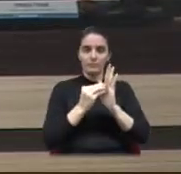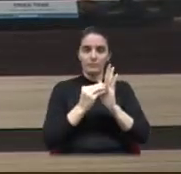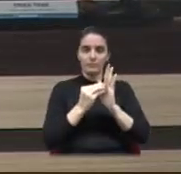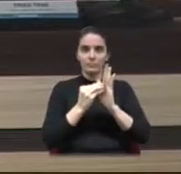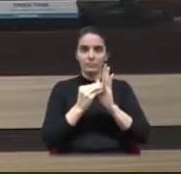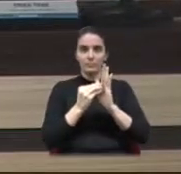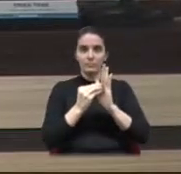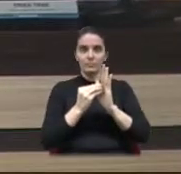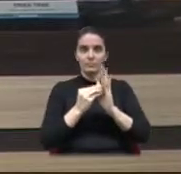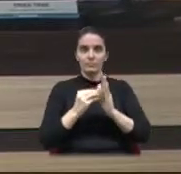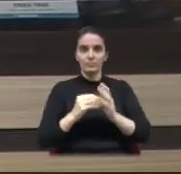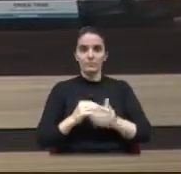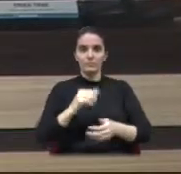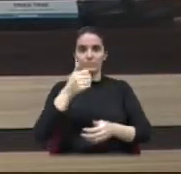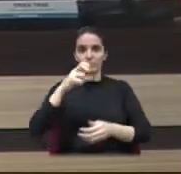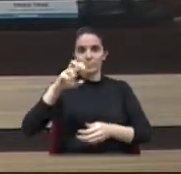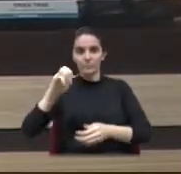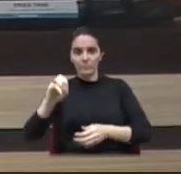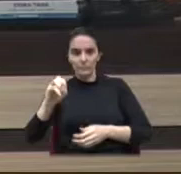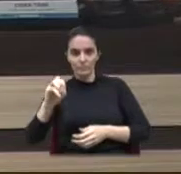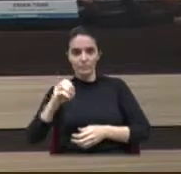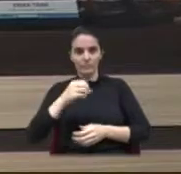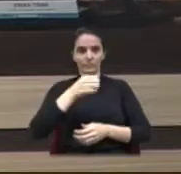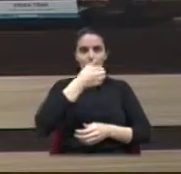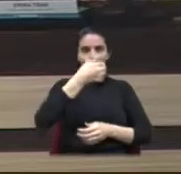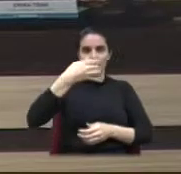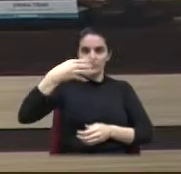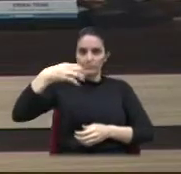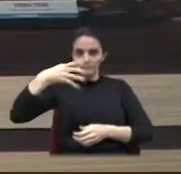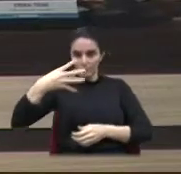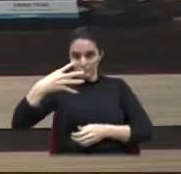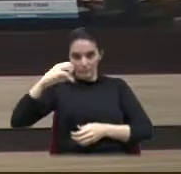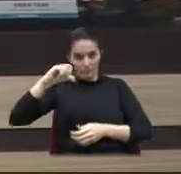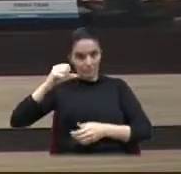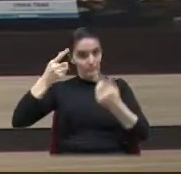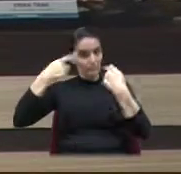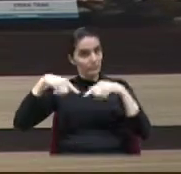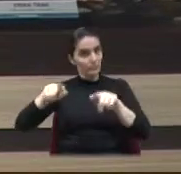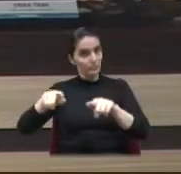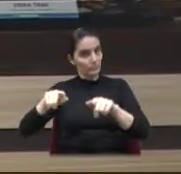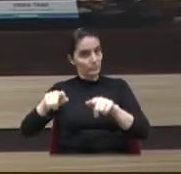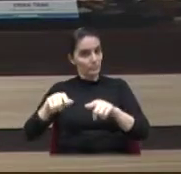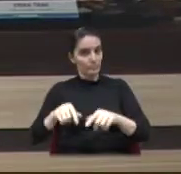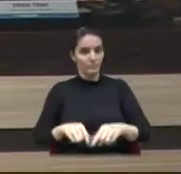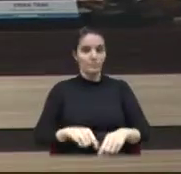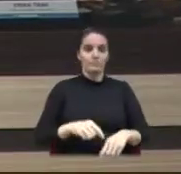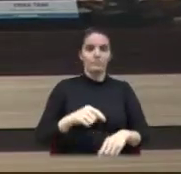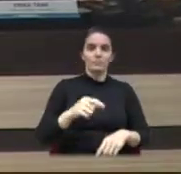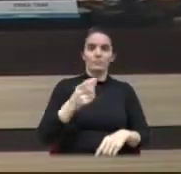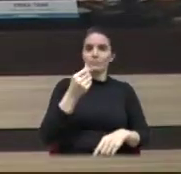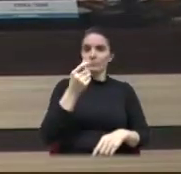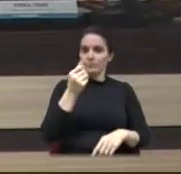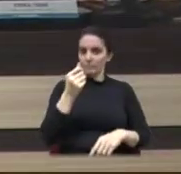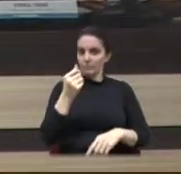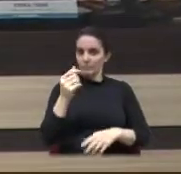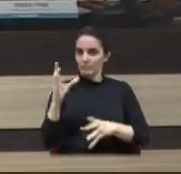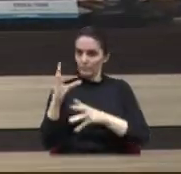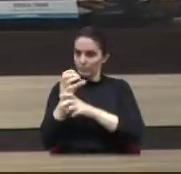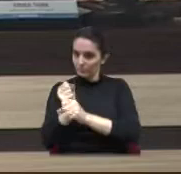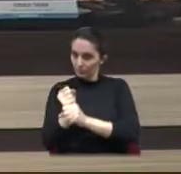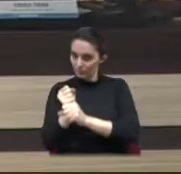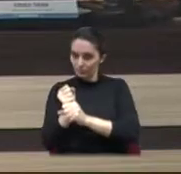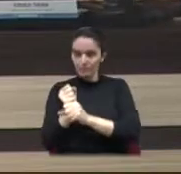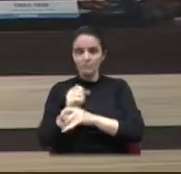149 e 150, com parecer contrário da Comissão de Orçamento, Finanças e Contabilidade. Está em